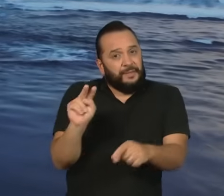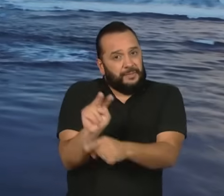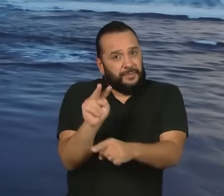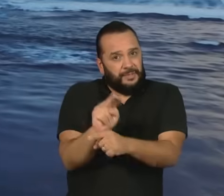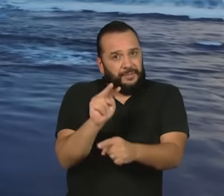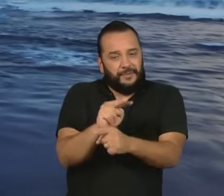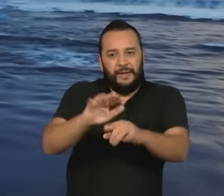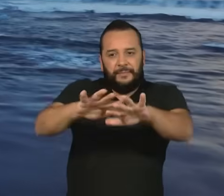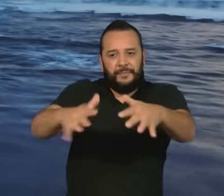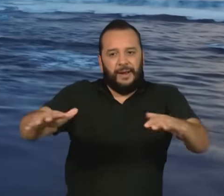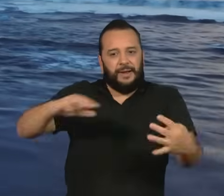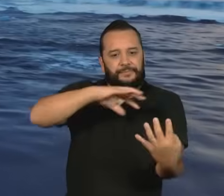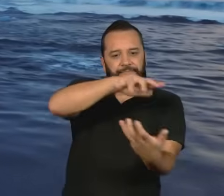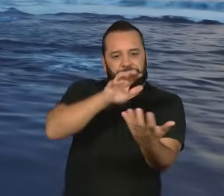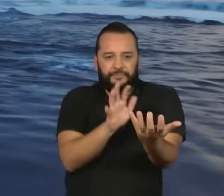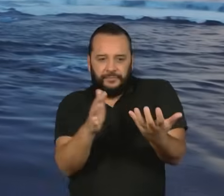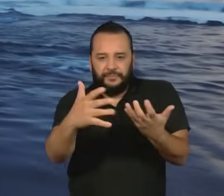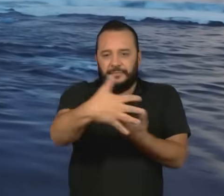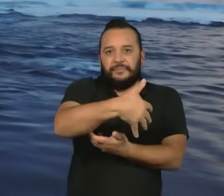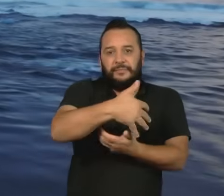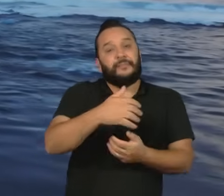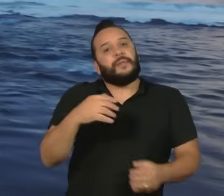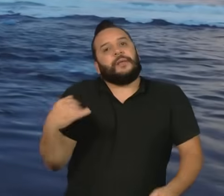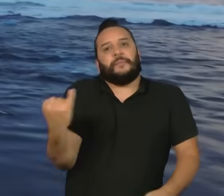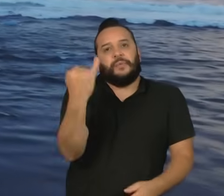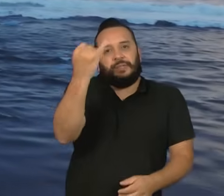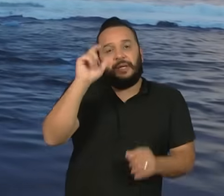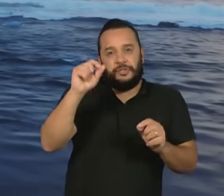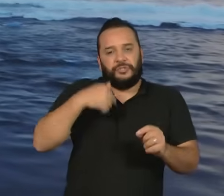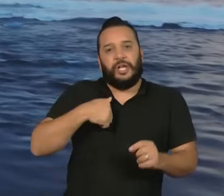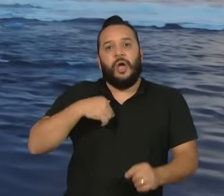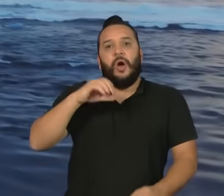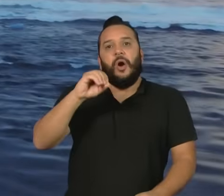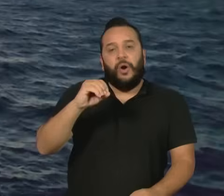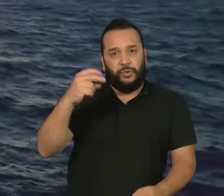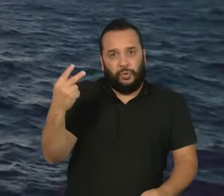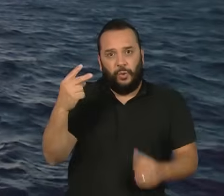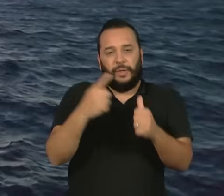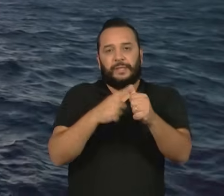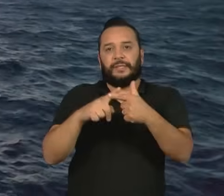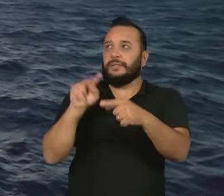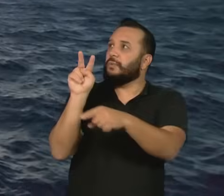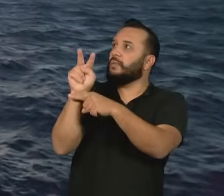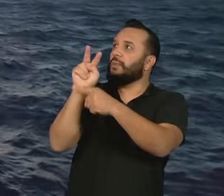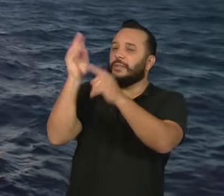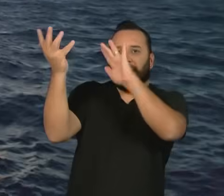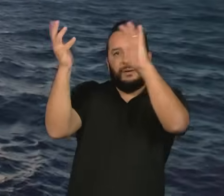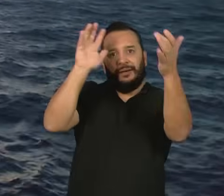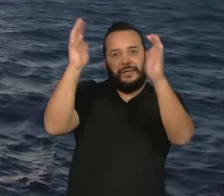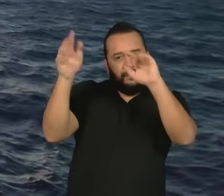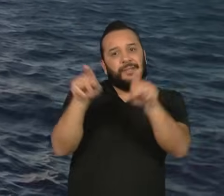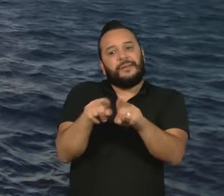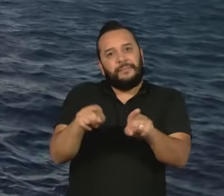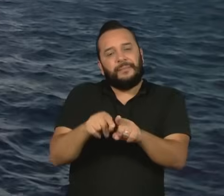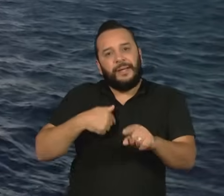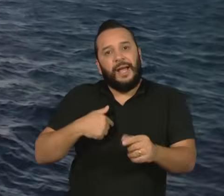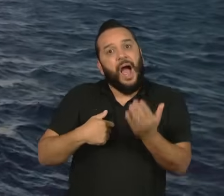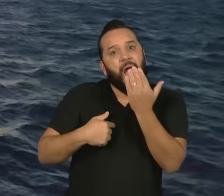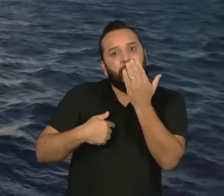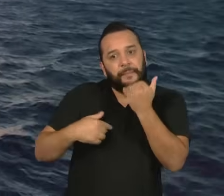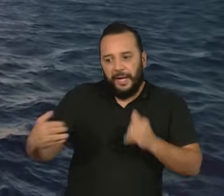oceanos, essenciais para a produção de oxigênio, a regulação do clima e como fonte de alimento.